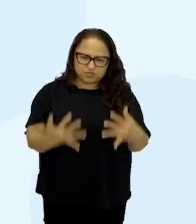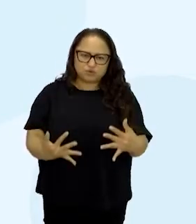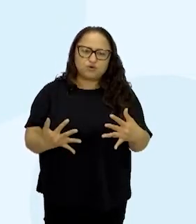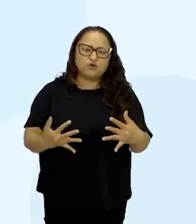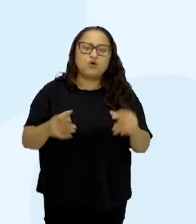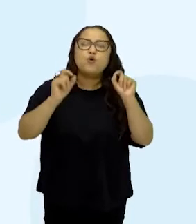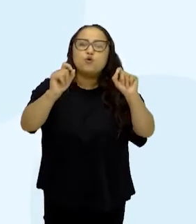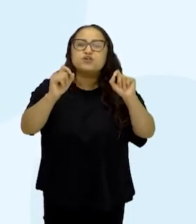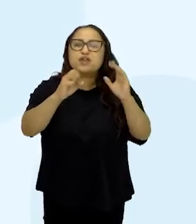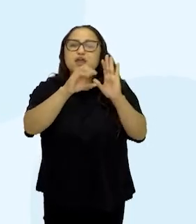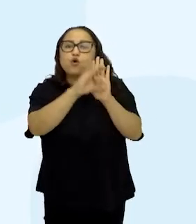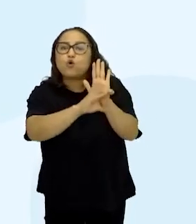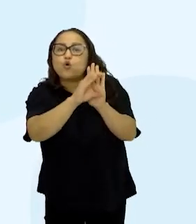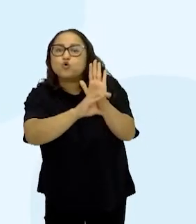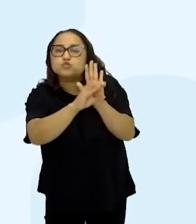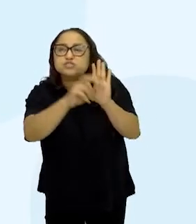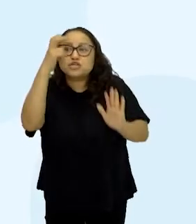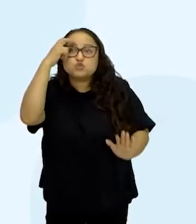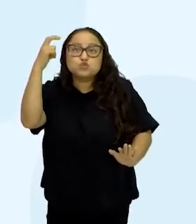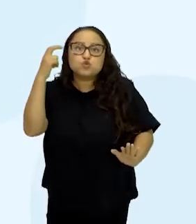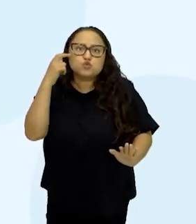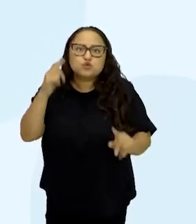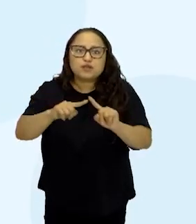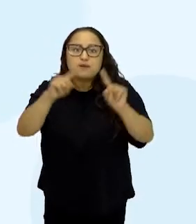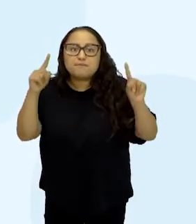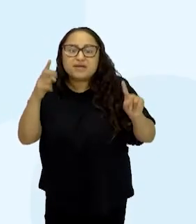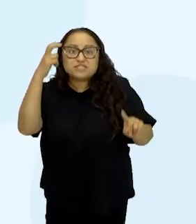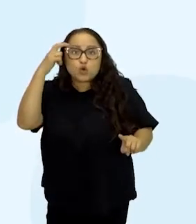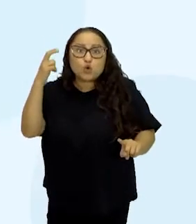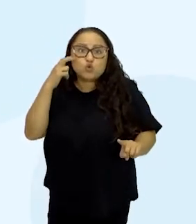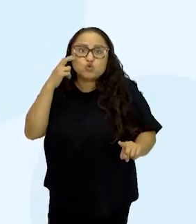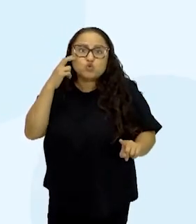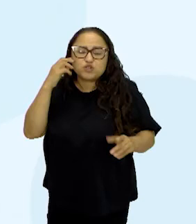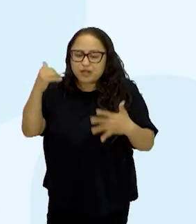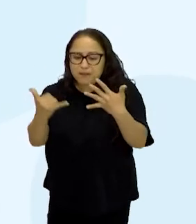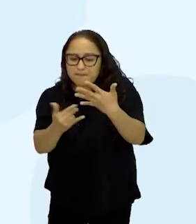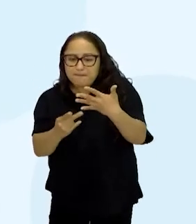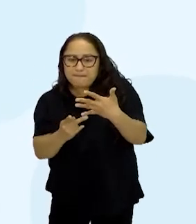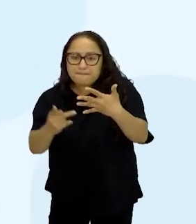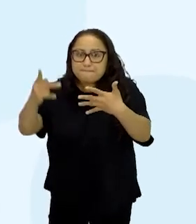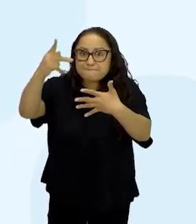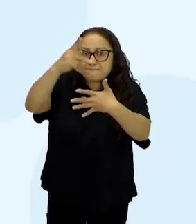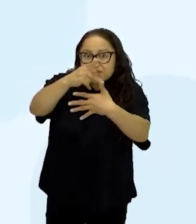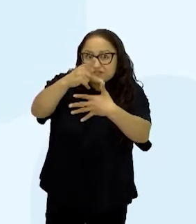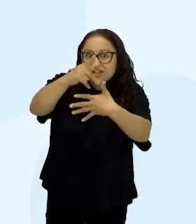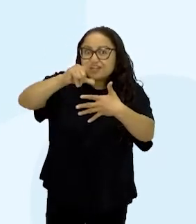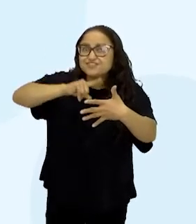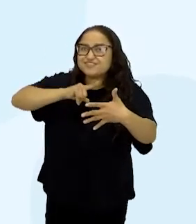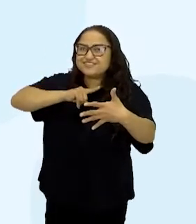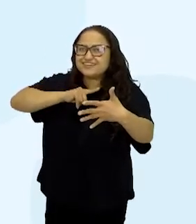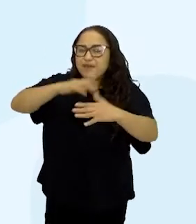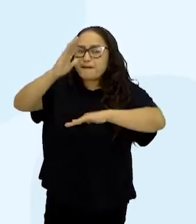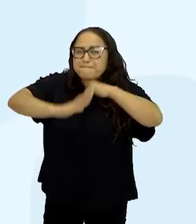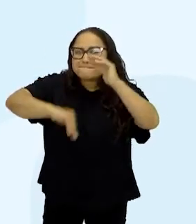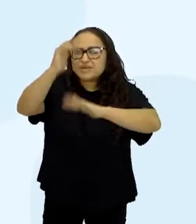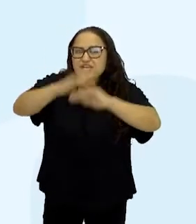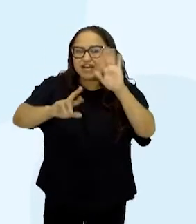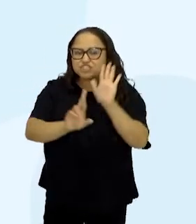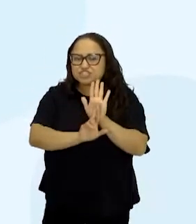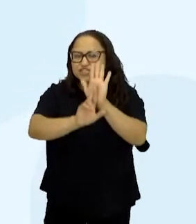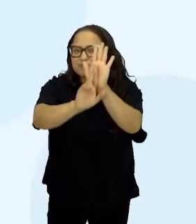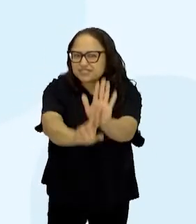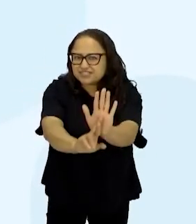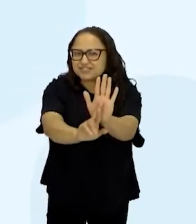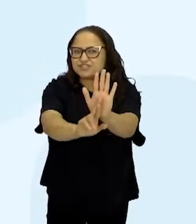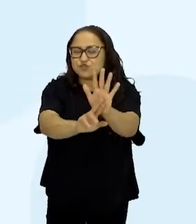o conceito de cultura, mas a cultura ela é um espaço privilegiado, né, se a gente for pensar, que tem práticas, representações e rituais